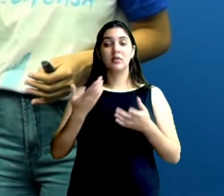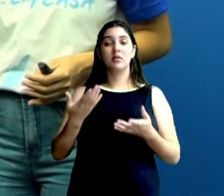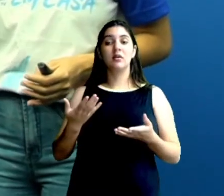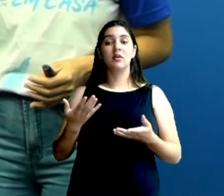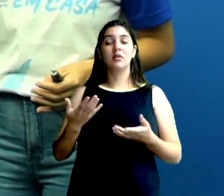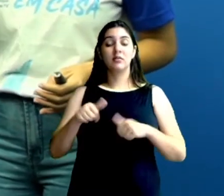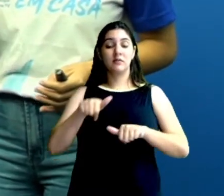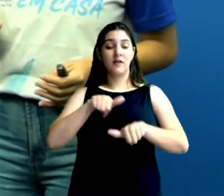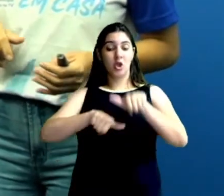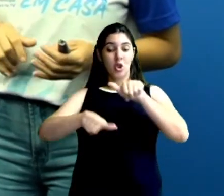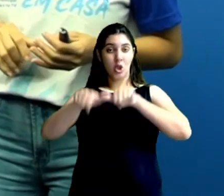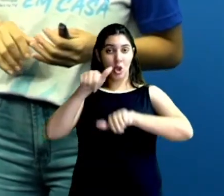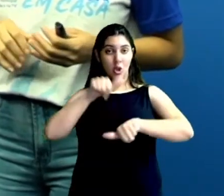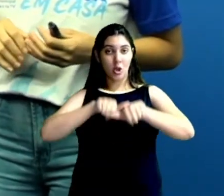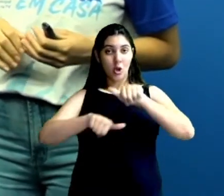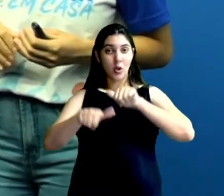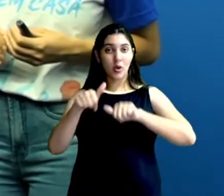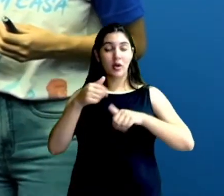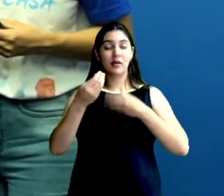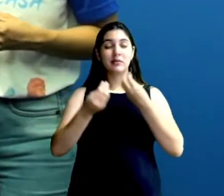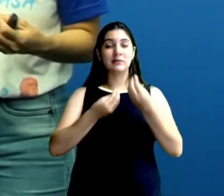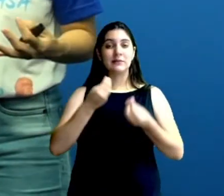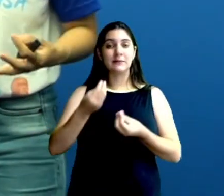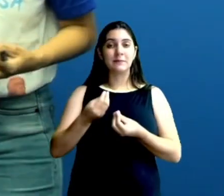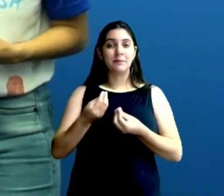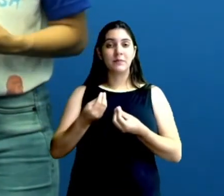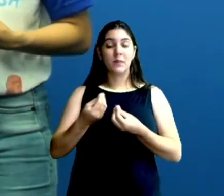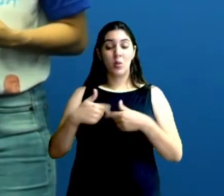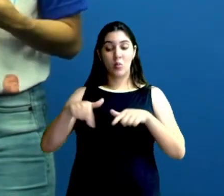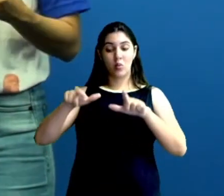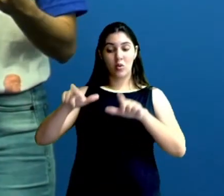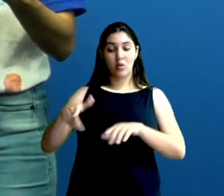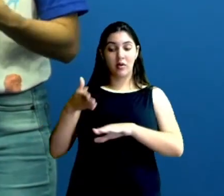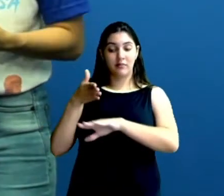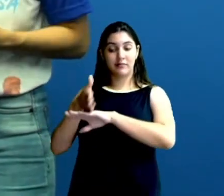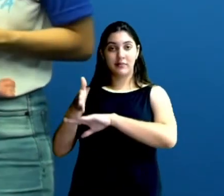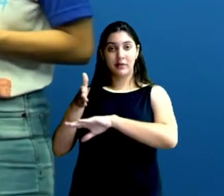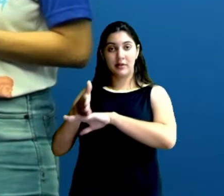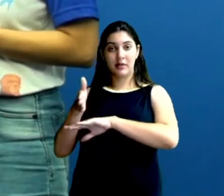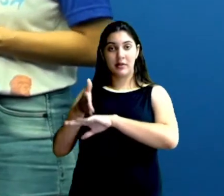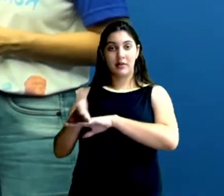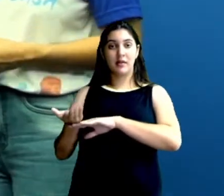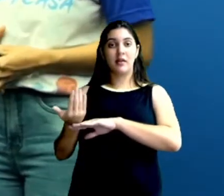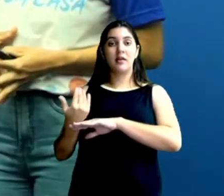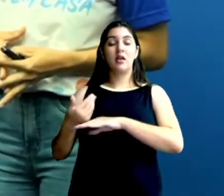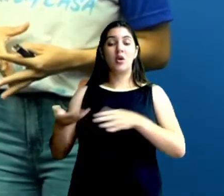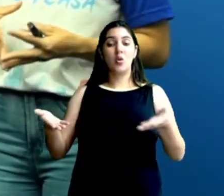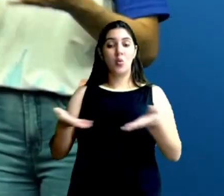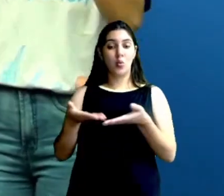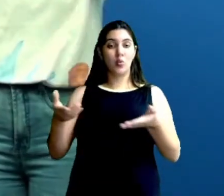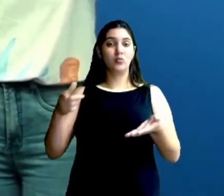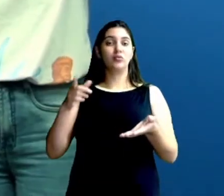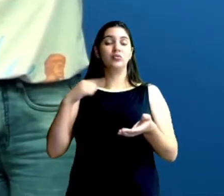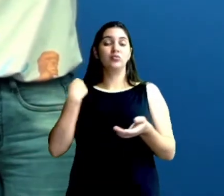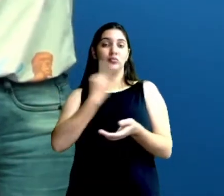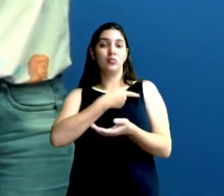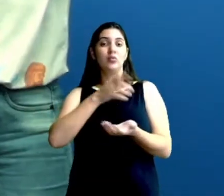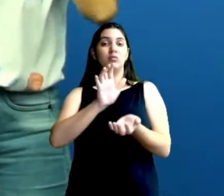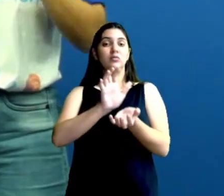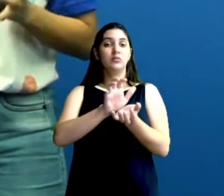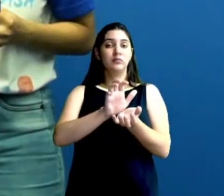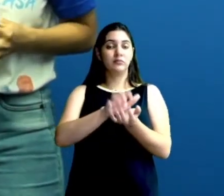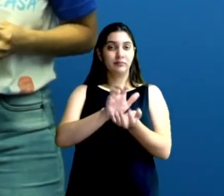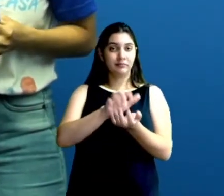esse sistema de ocupação do território onde hoje compreende-se nosso estado. Então, olha,